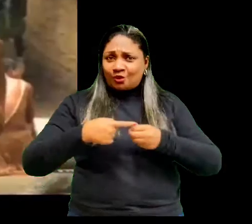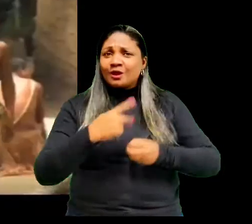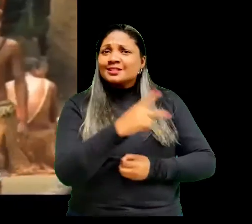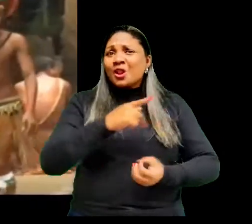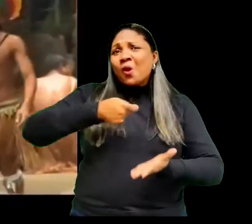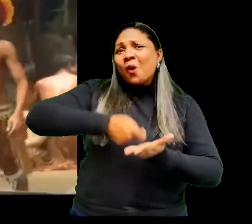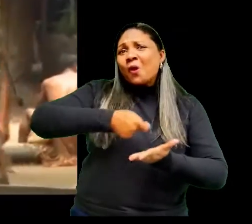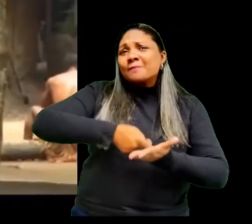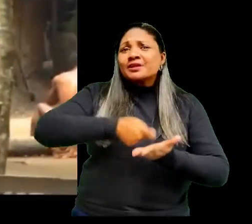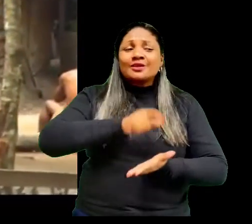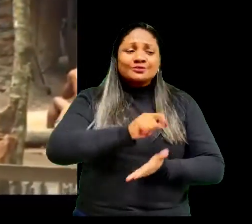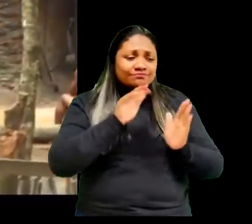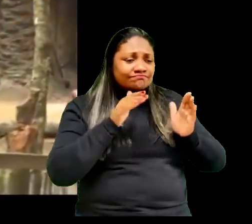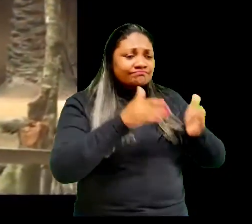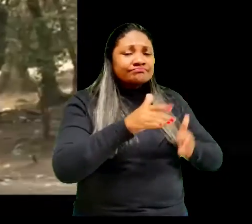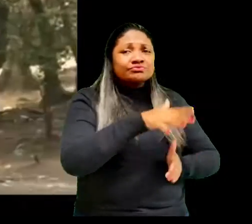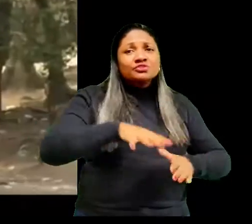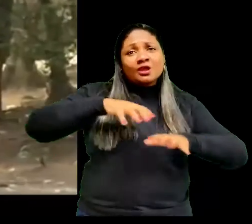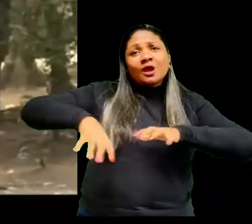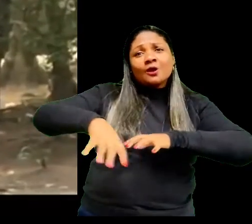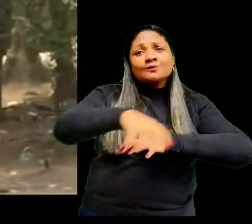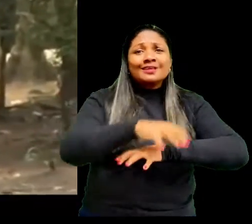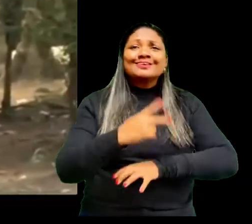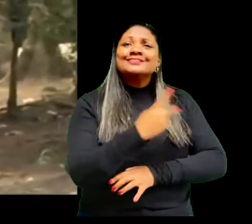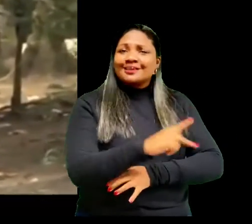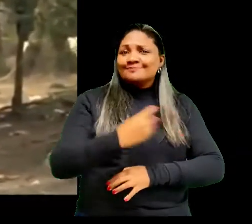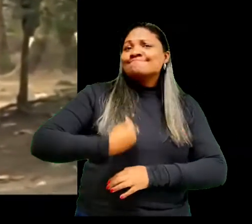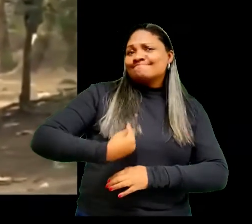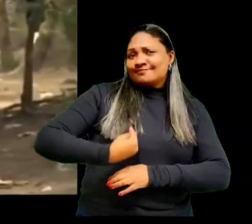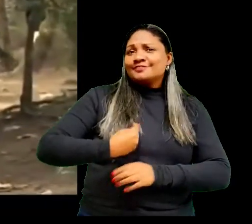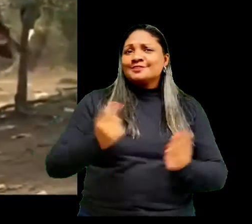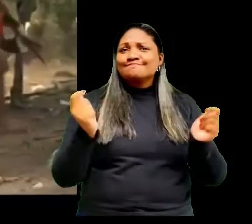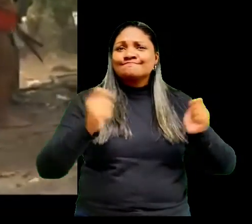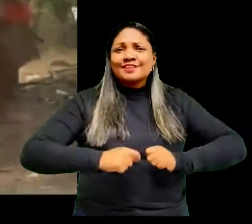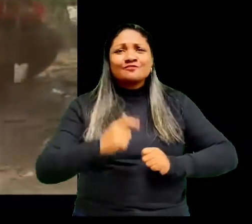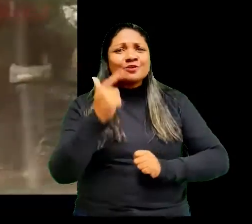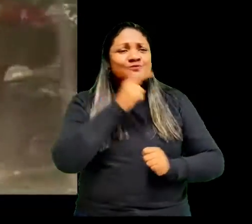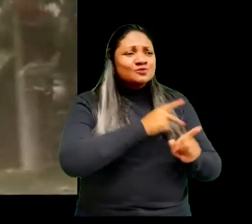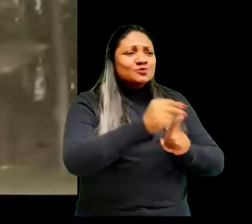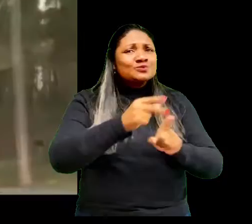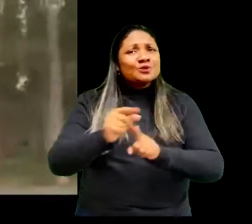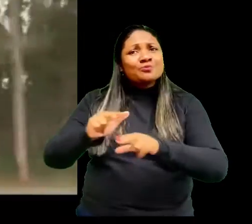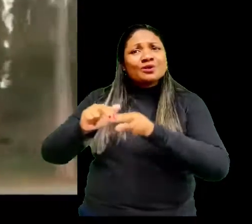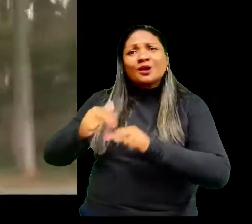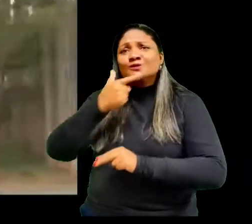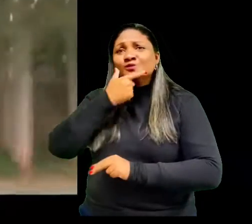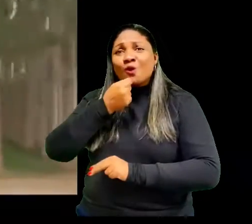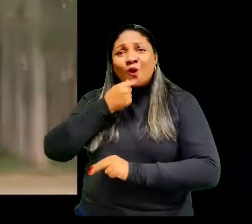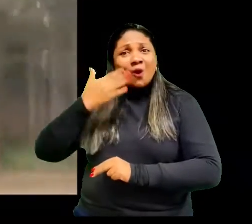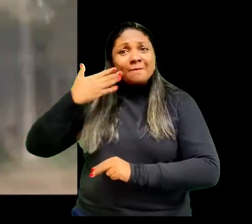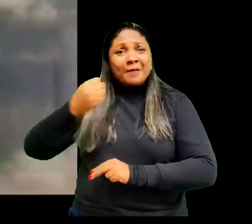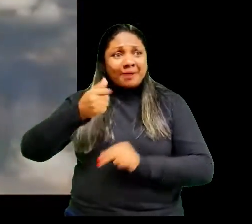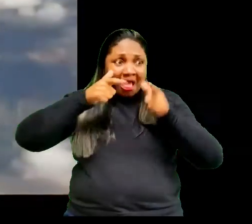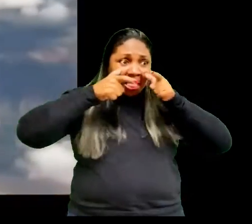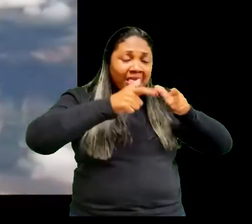foi obrigado a se concentrar em aldeias para sobreviver à cobiça do chamado homem branco por